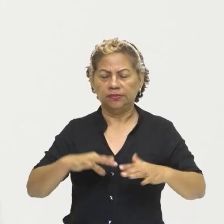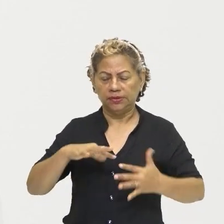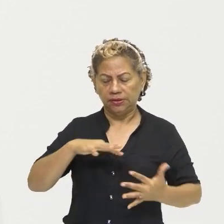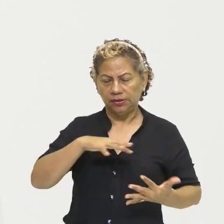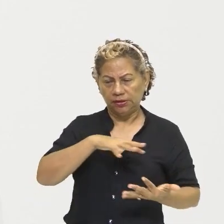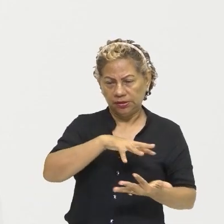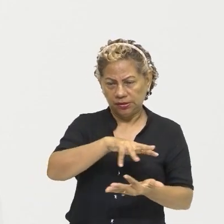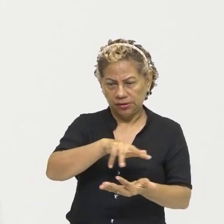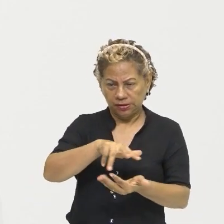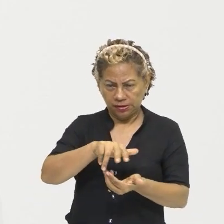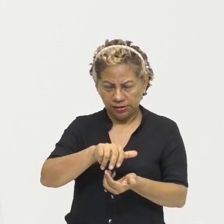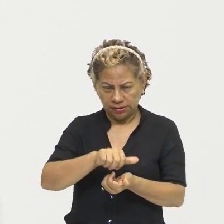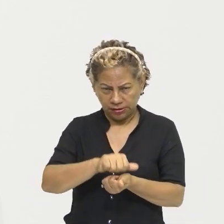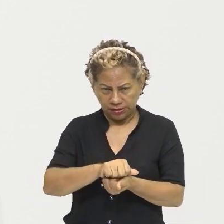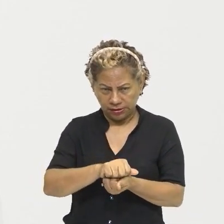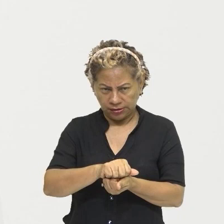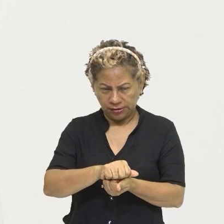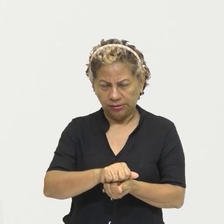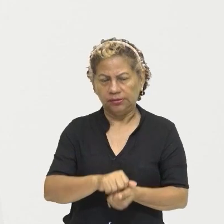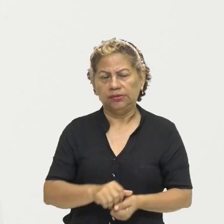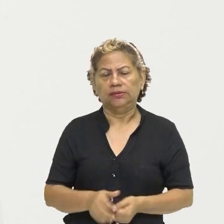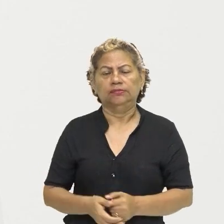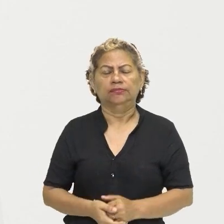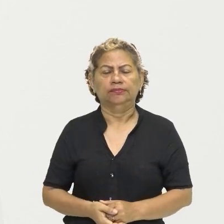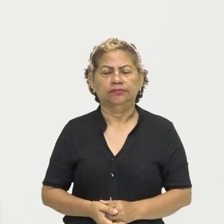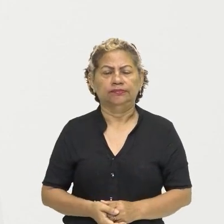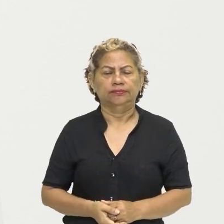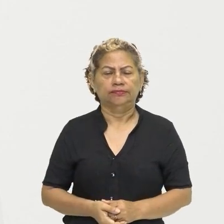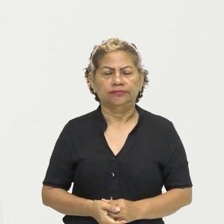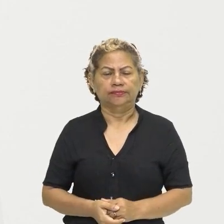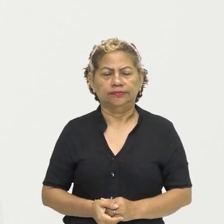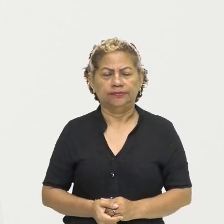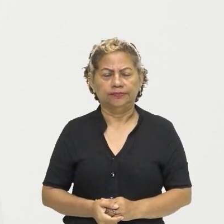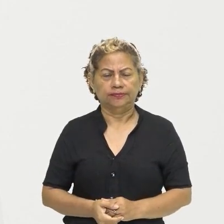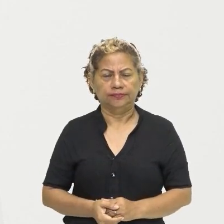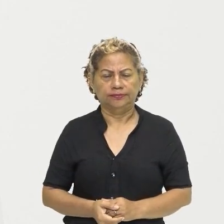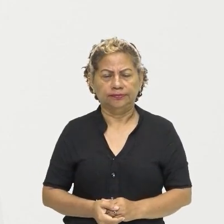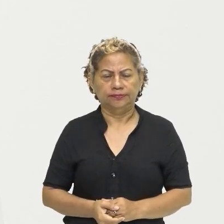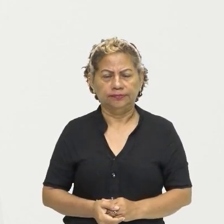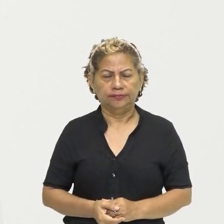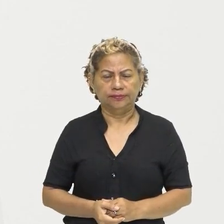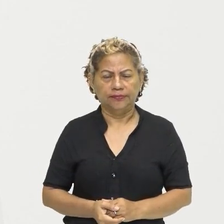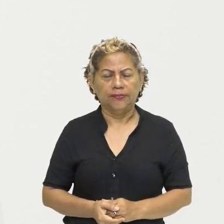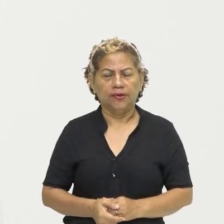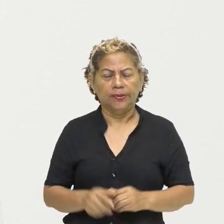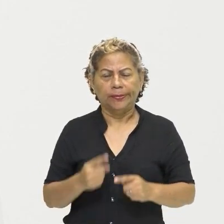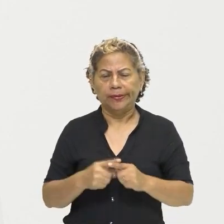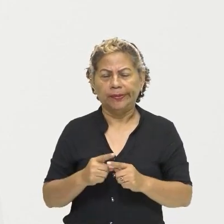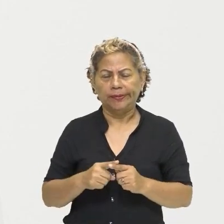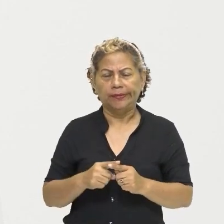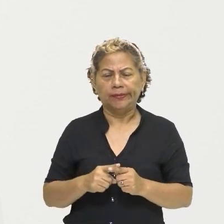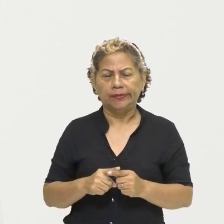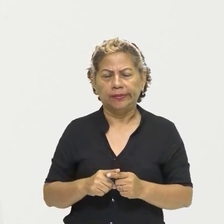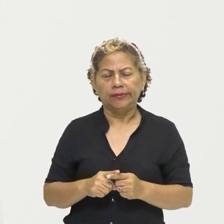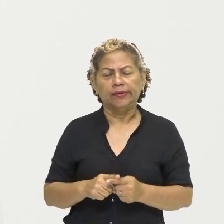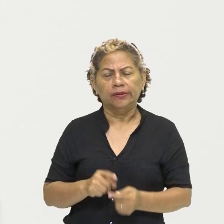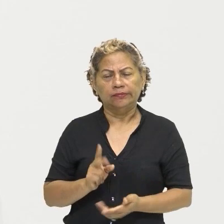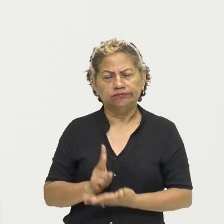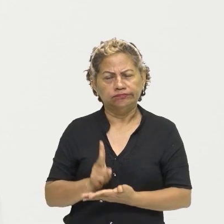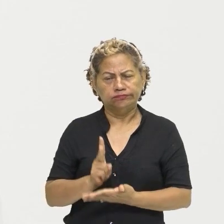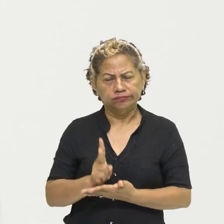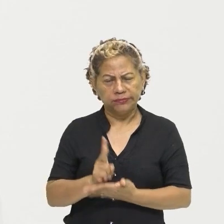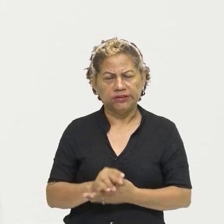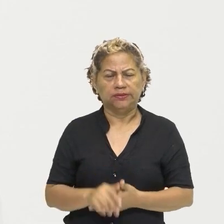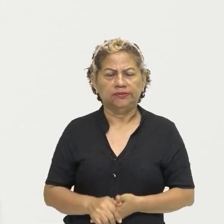esse sistema Terra-Sol, ele deve ser um sistema conservativo. Ele conserva a energia mecânica. Então,